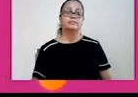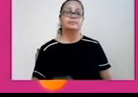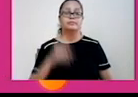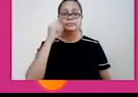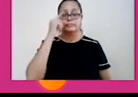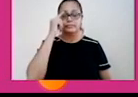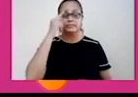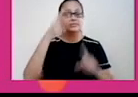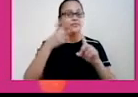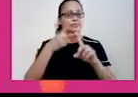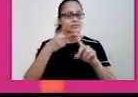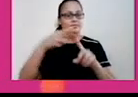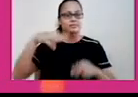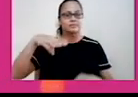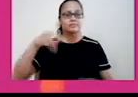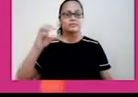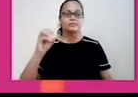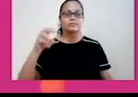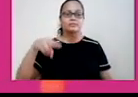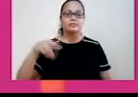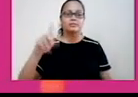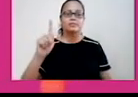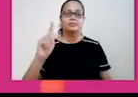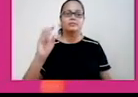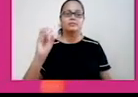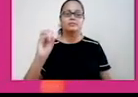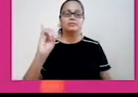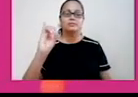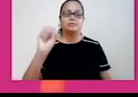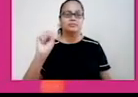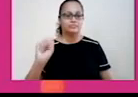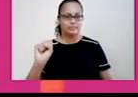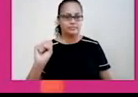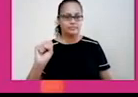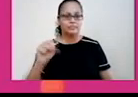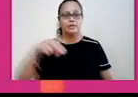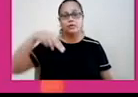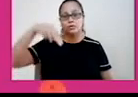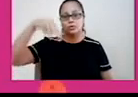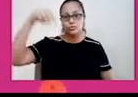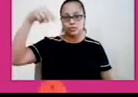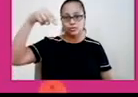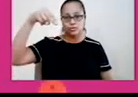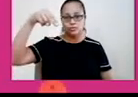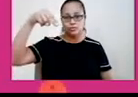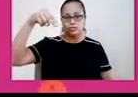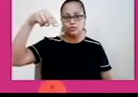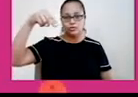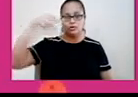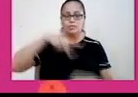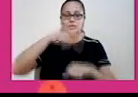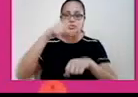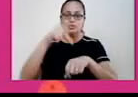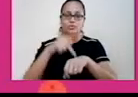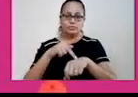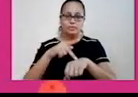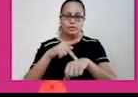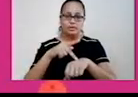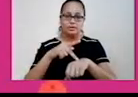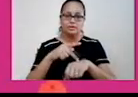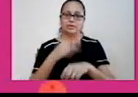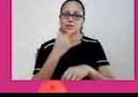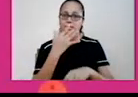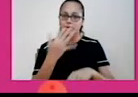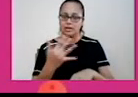O outro grupo são os mongóis, eles estão no norte do país, na região árida da Mongólia, aqui nessa cor roxa, como vocês